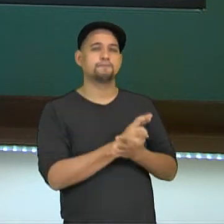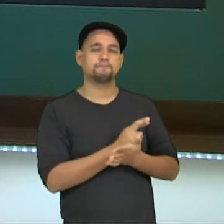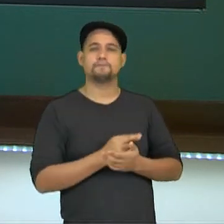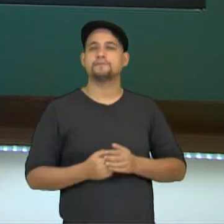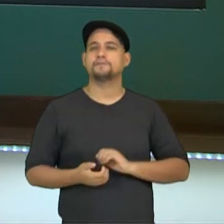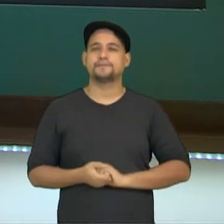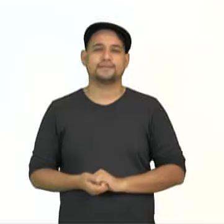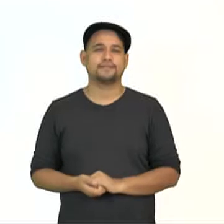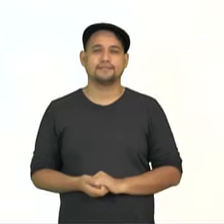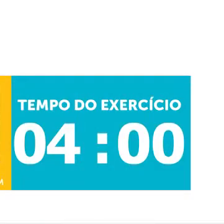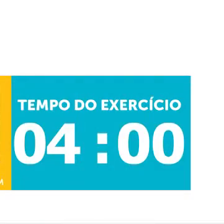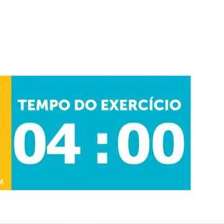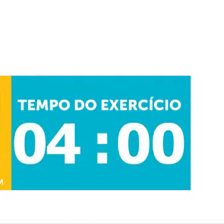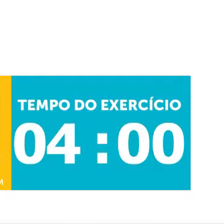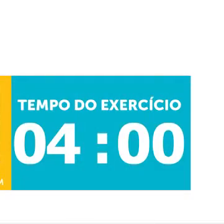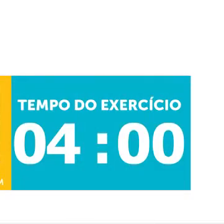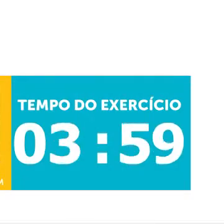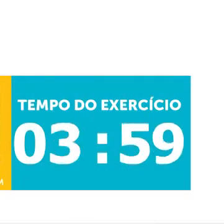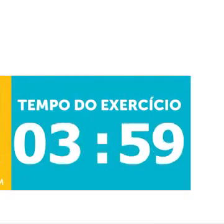essa questão com vocês.